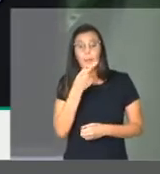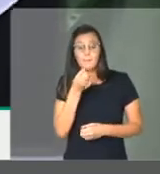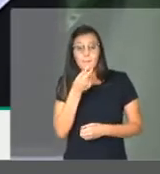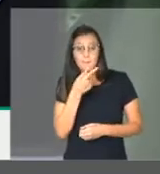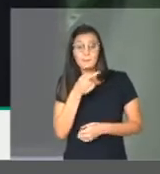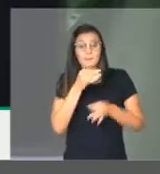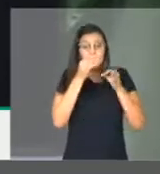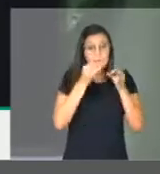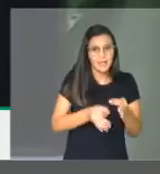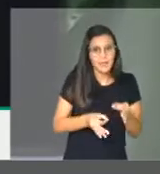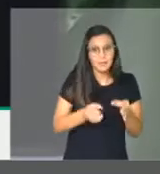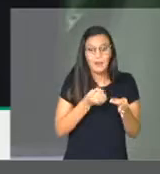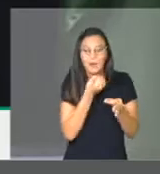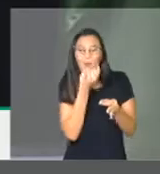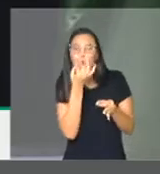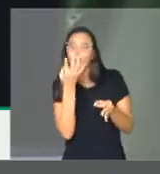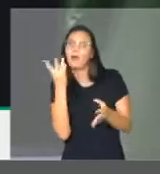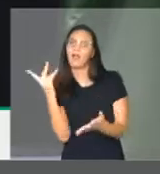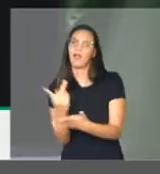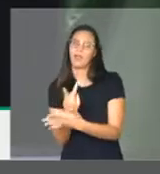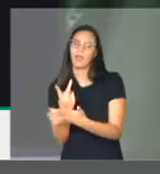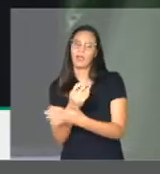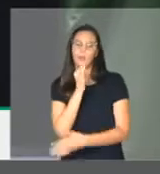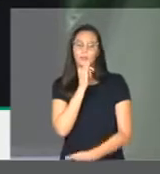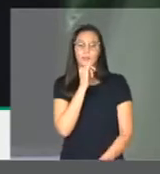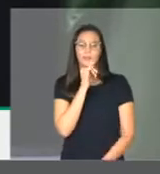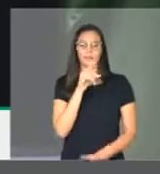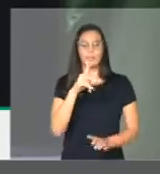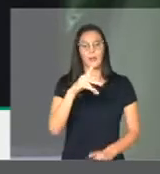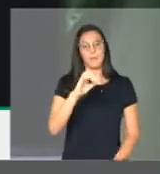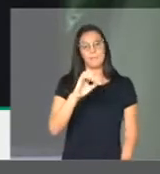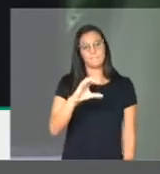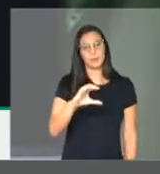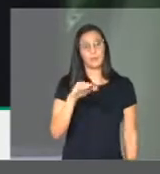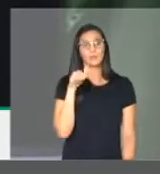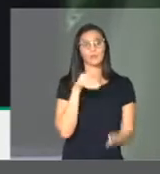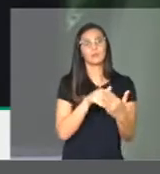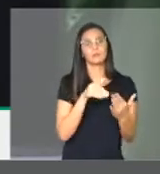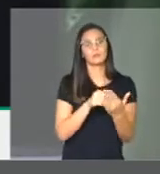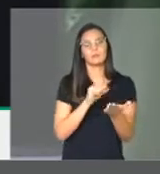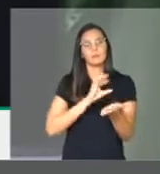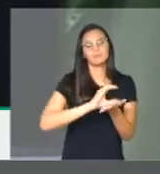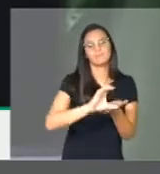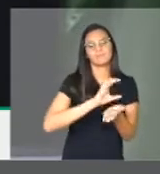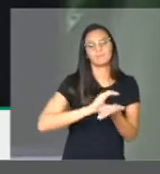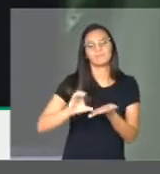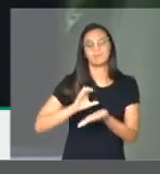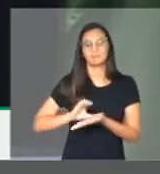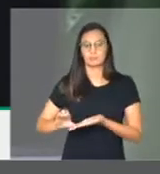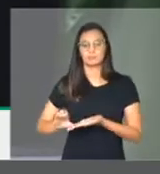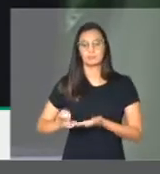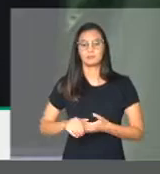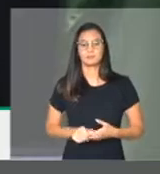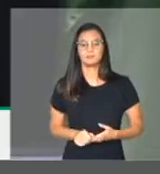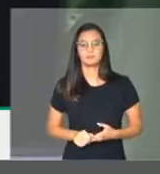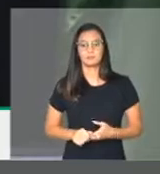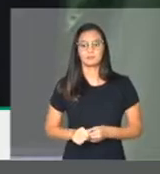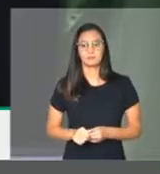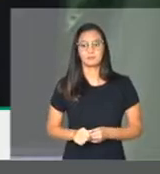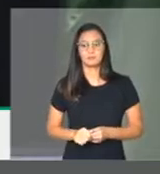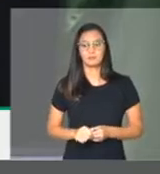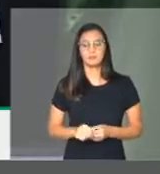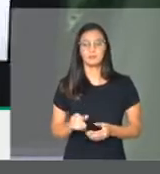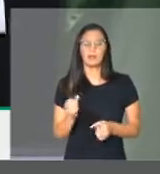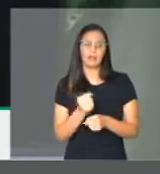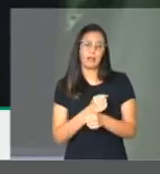dose errada, a exemplo da PEC do limite de gasto, que é medida de boa gestão em princípio, vigorando por